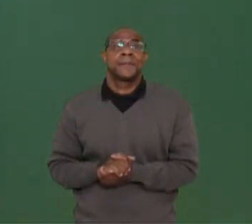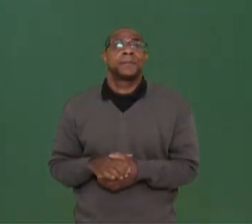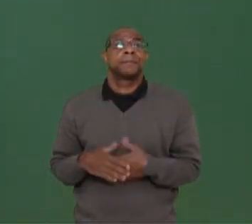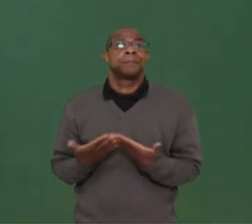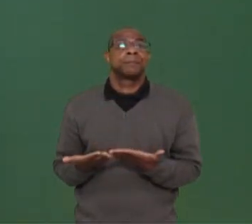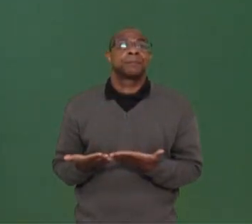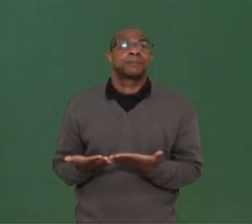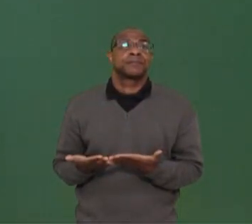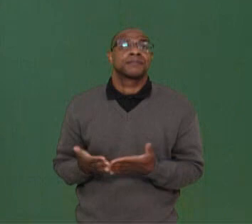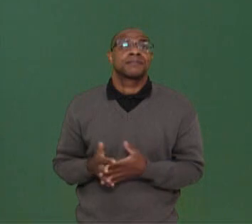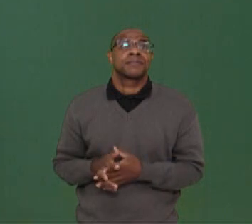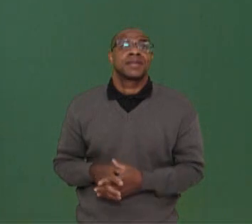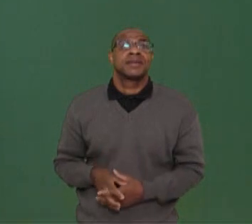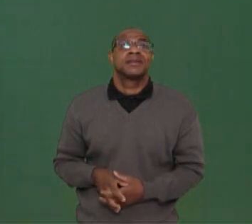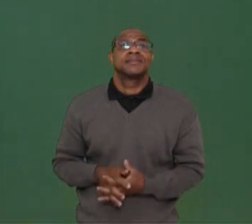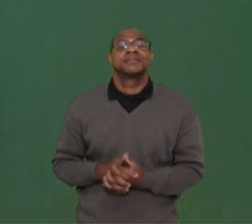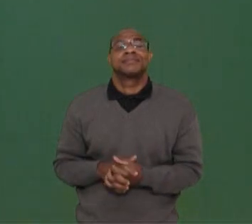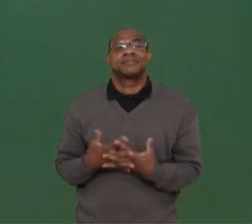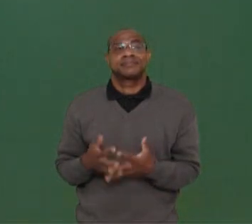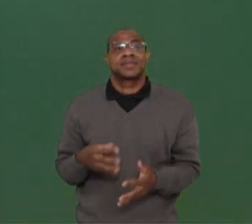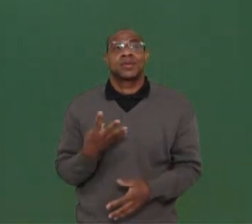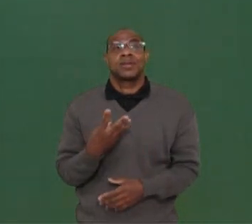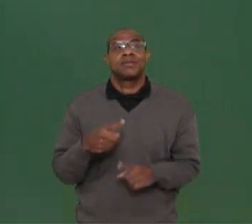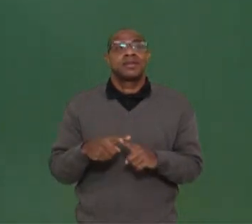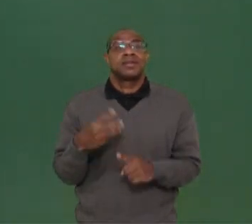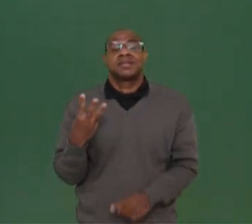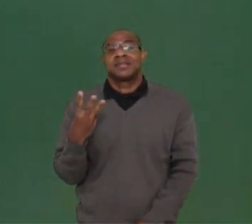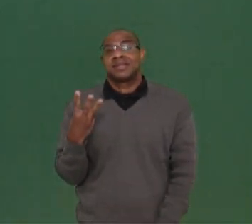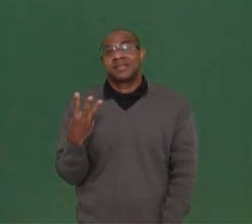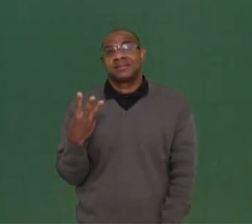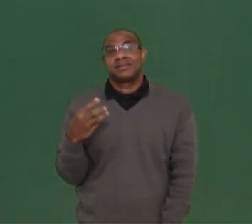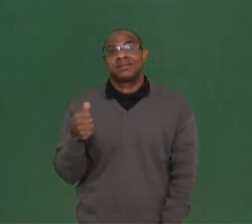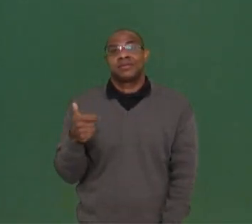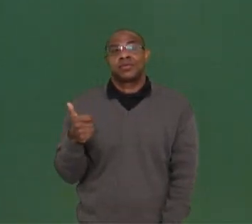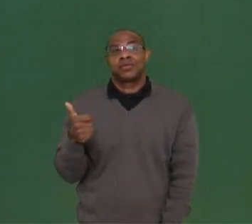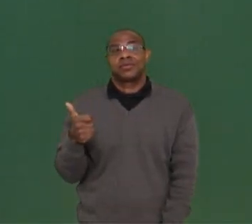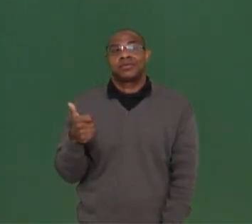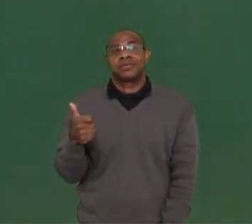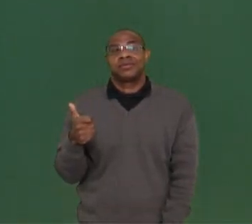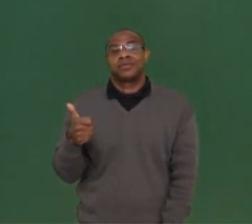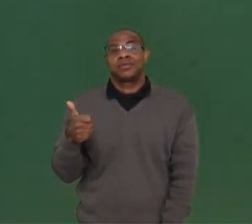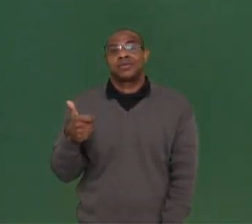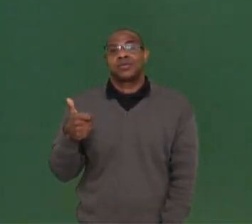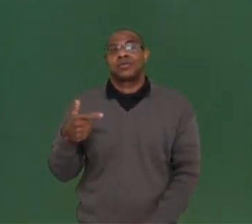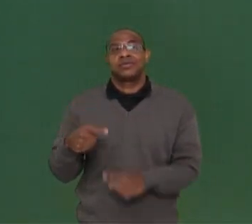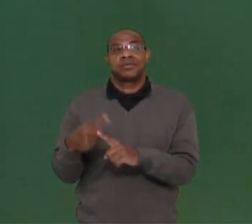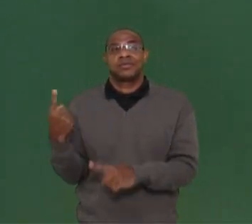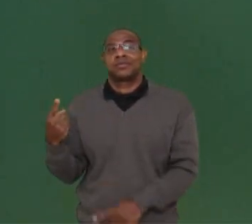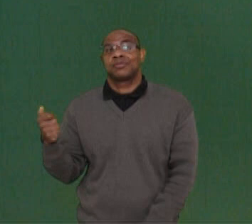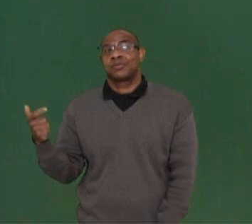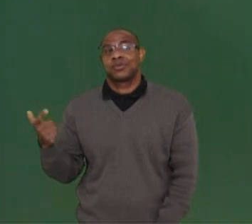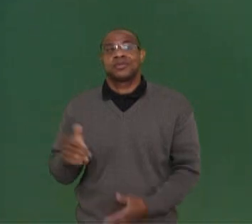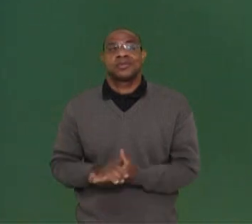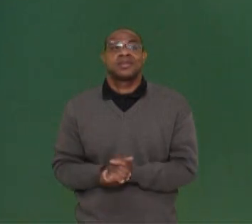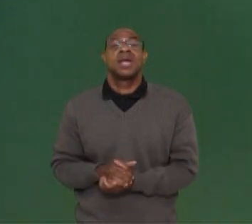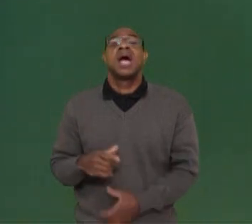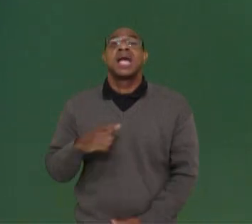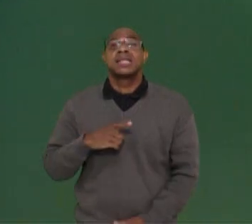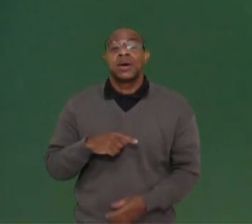E 4 vezes 3 é 12, 12 vezes 1, 12. Então existem 12 números pares.